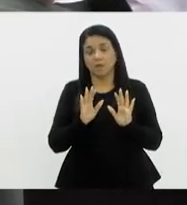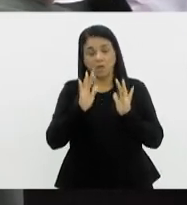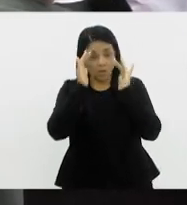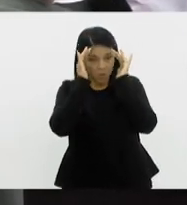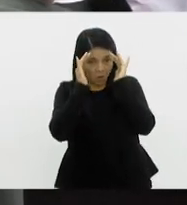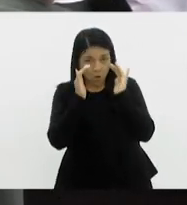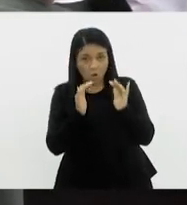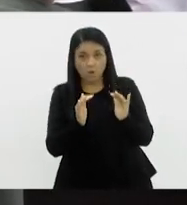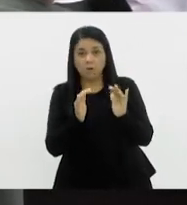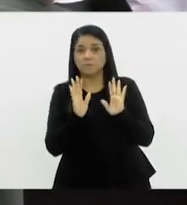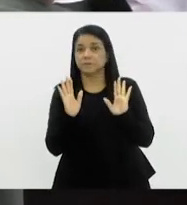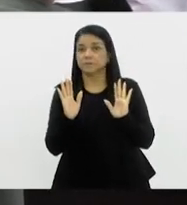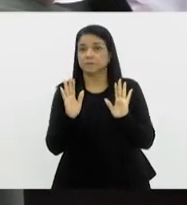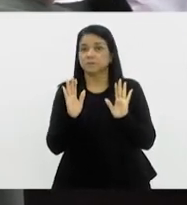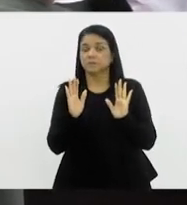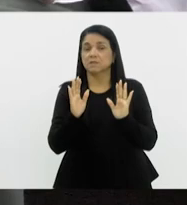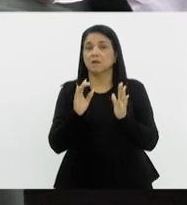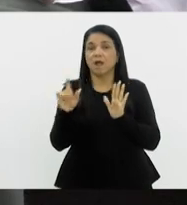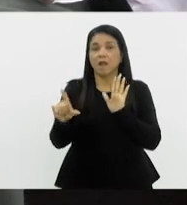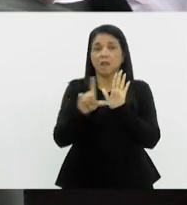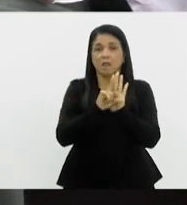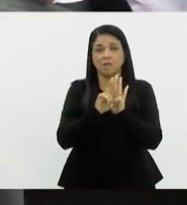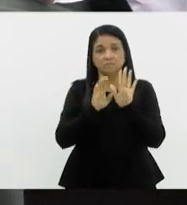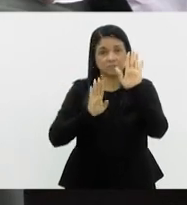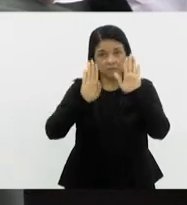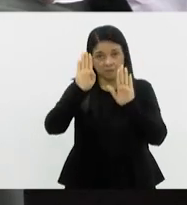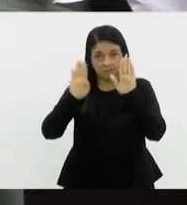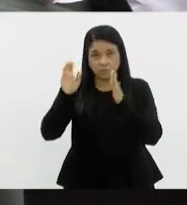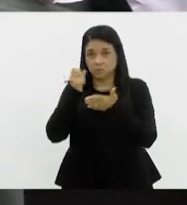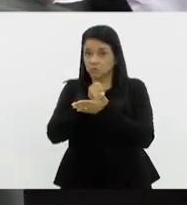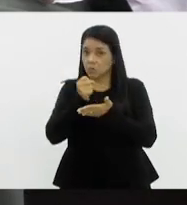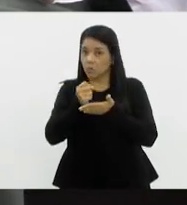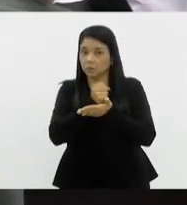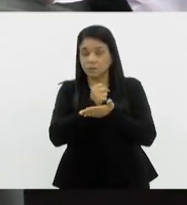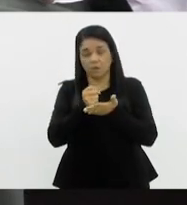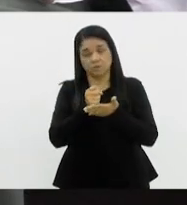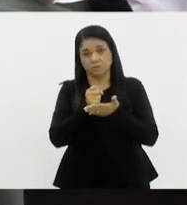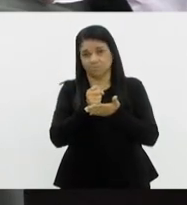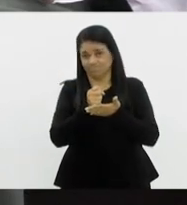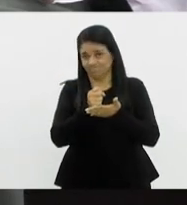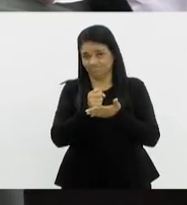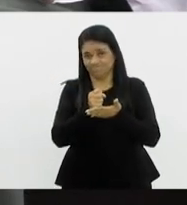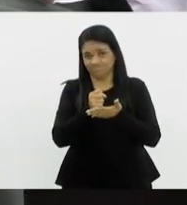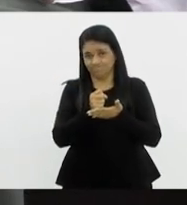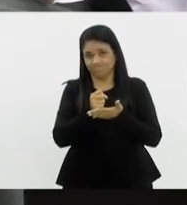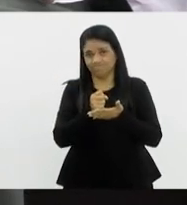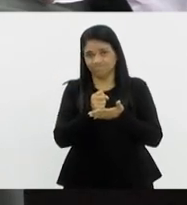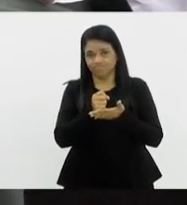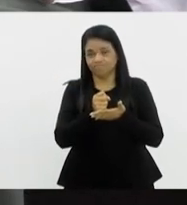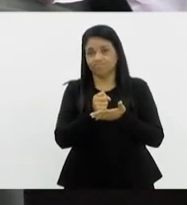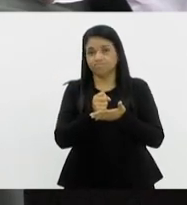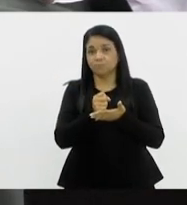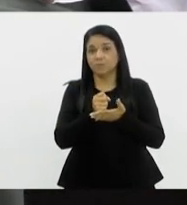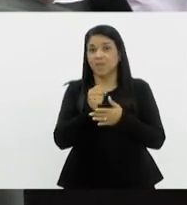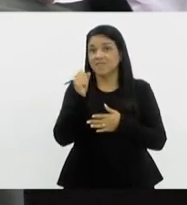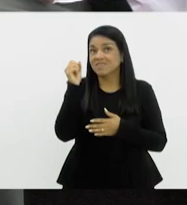obedecer às leis das licitações e contratos, tem o número que for, porque é